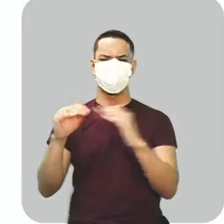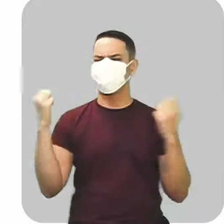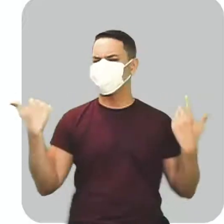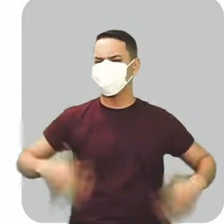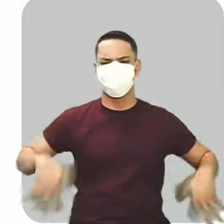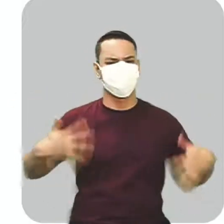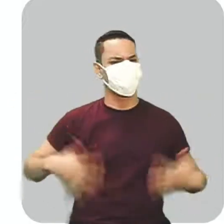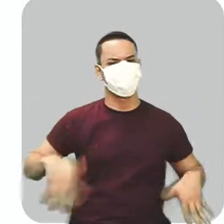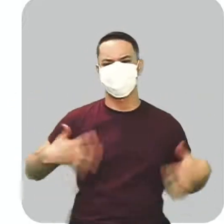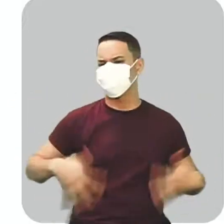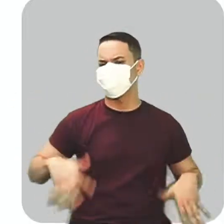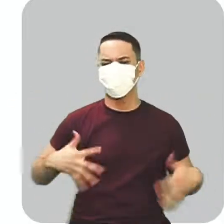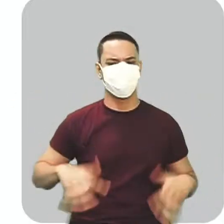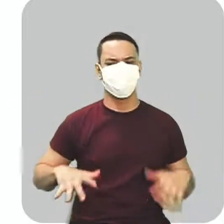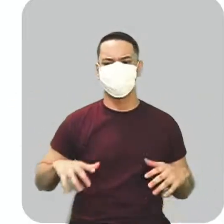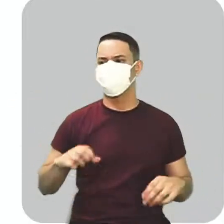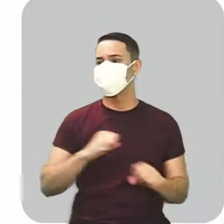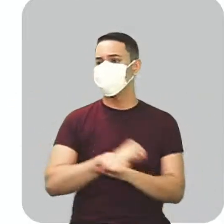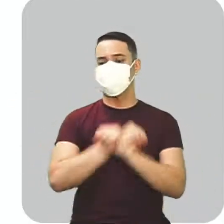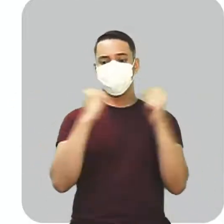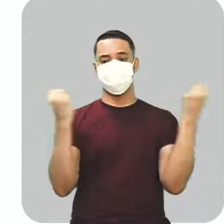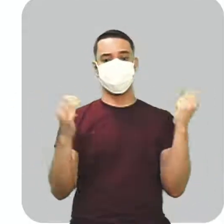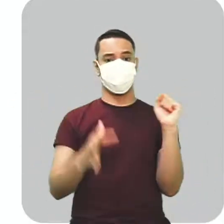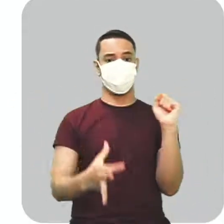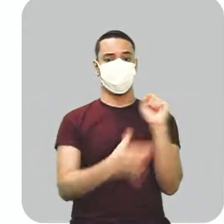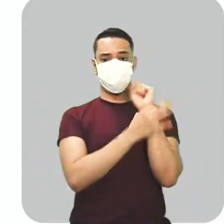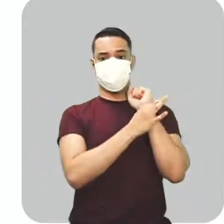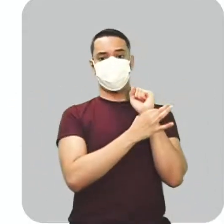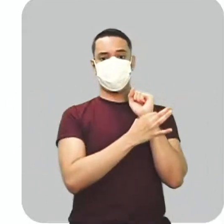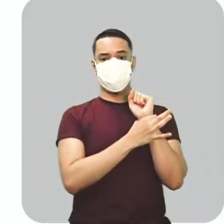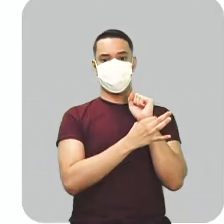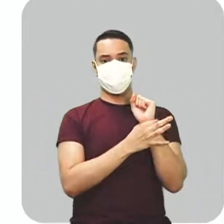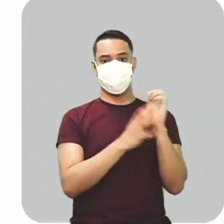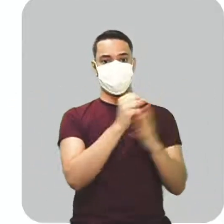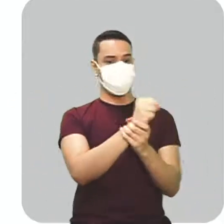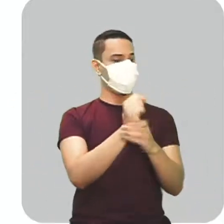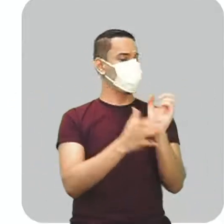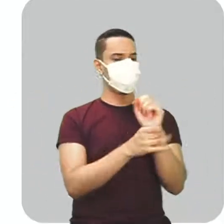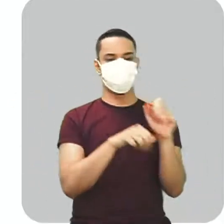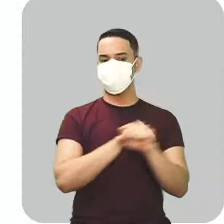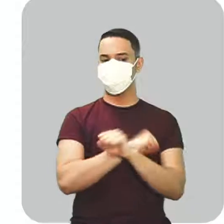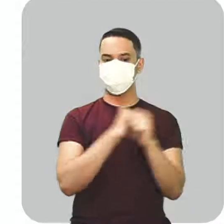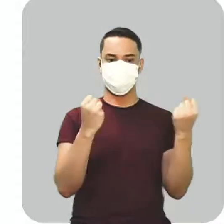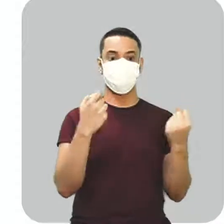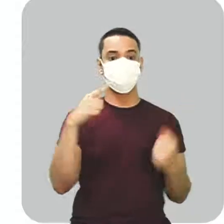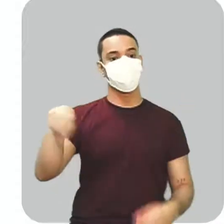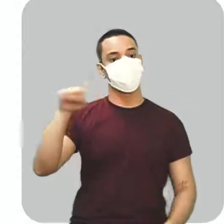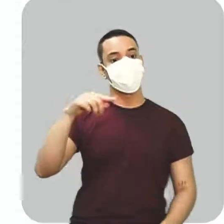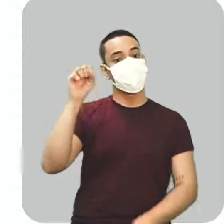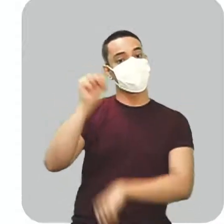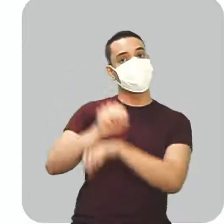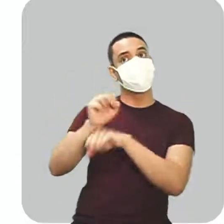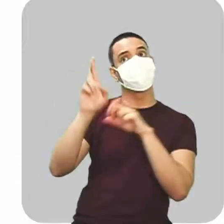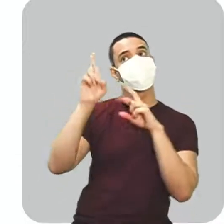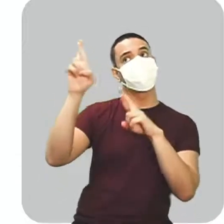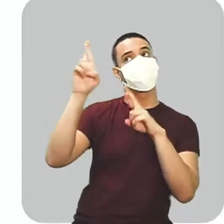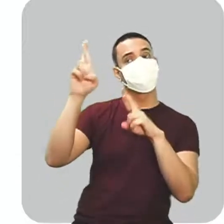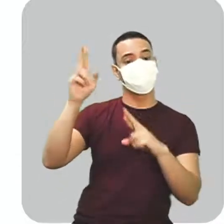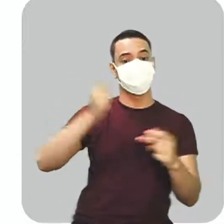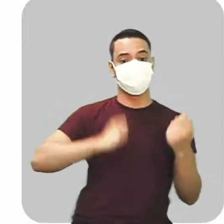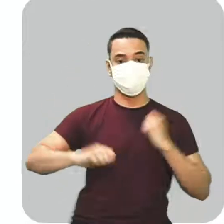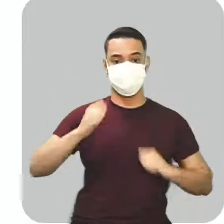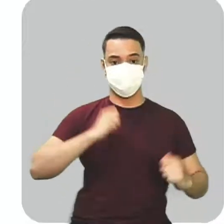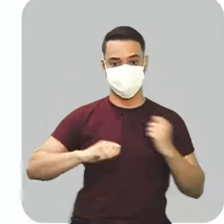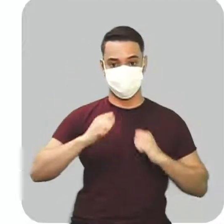Ninguém segura. Beleza? Olha a outra aqui. Esperamos ansiosos, disseram os